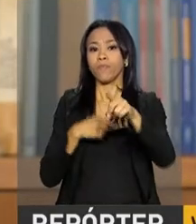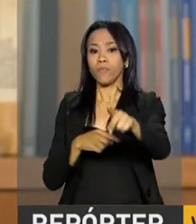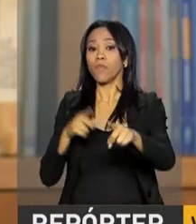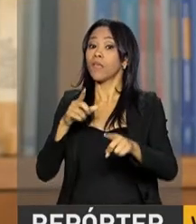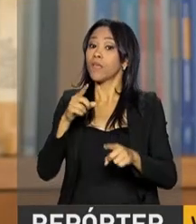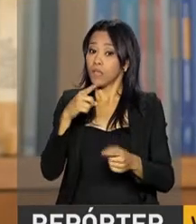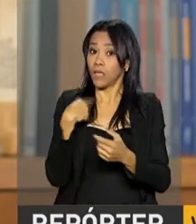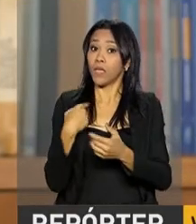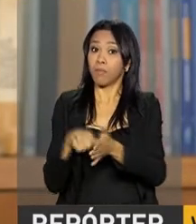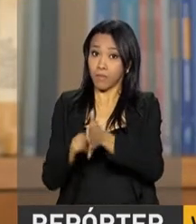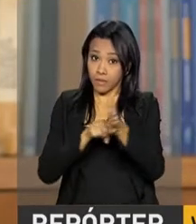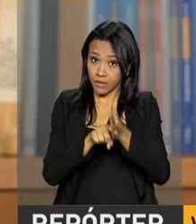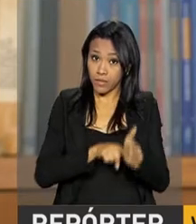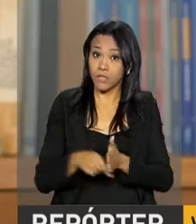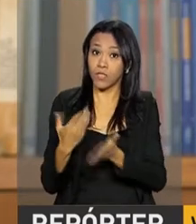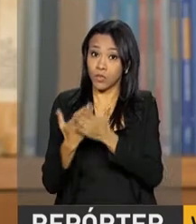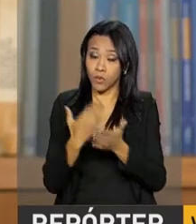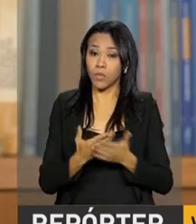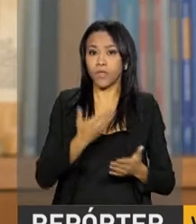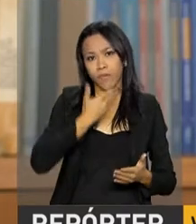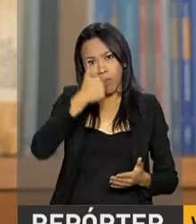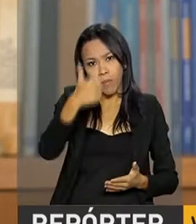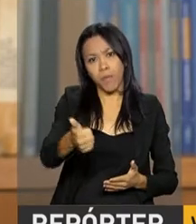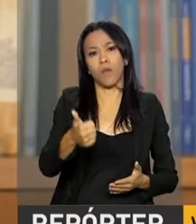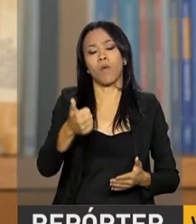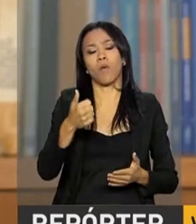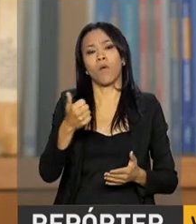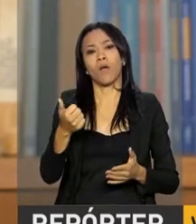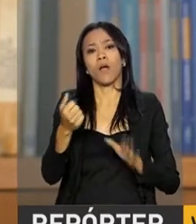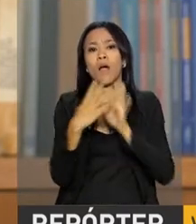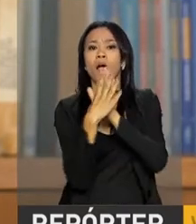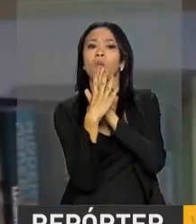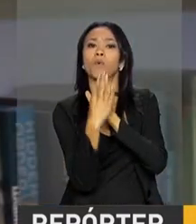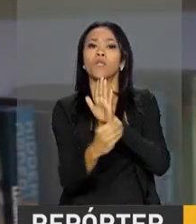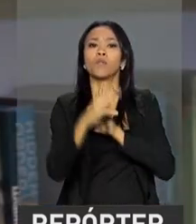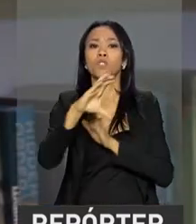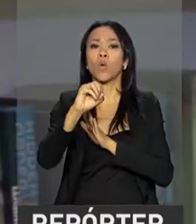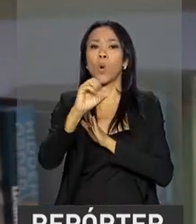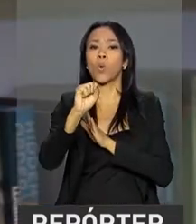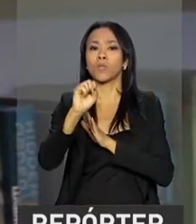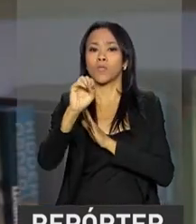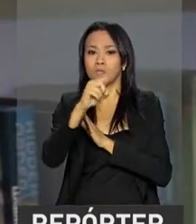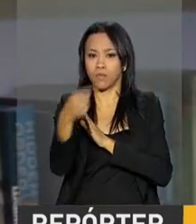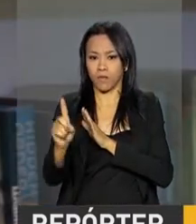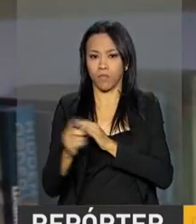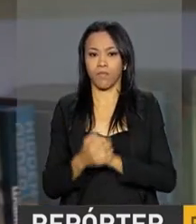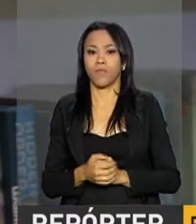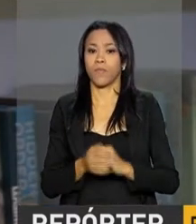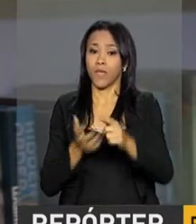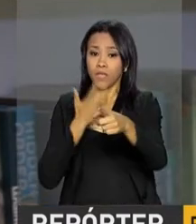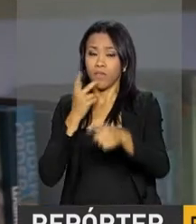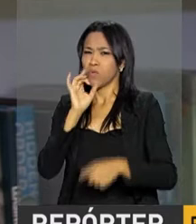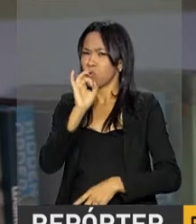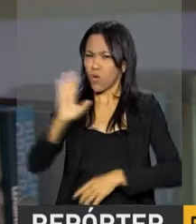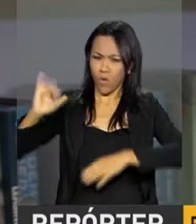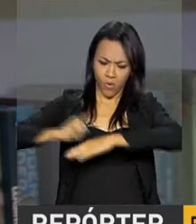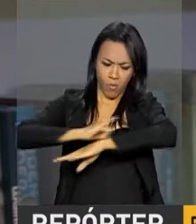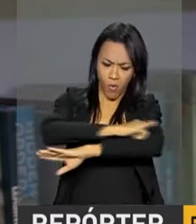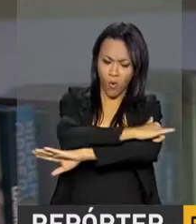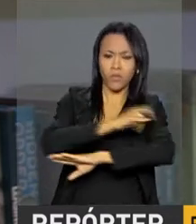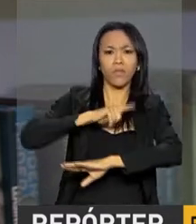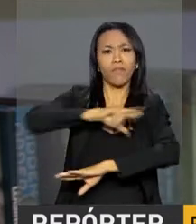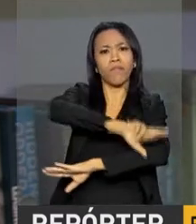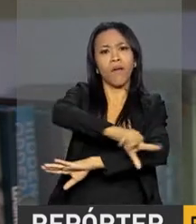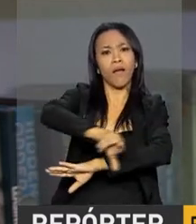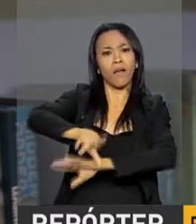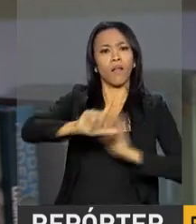acabou sendo mais eficiente do que o investimento público direto o aeroporto na sola potencie tem uma série de serviços na